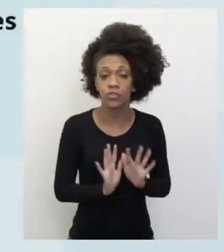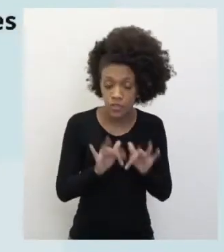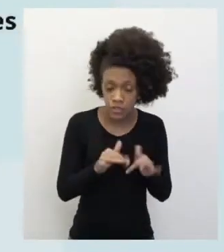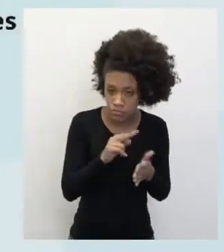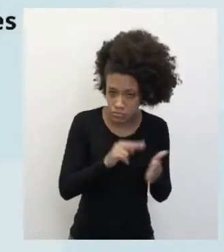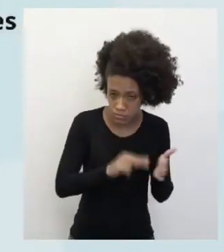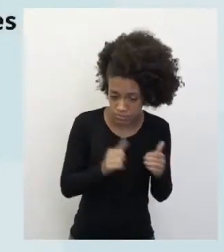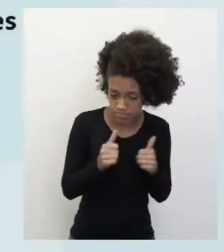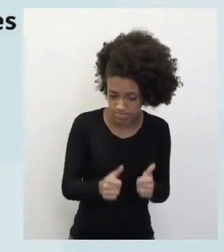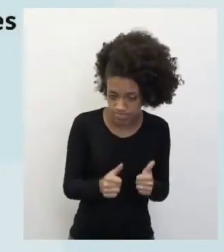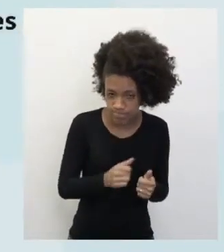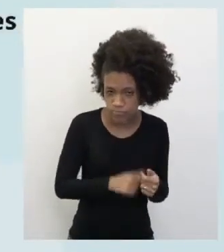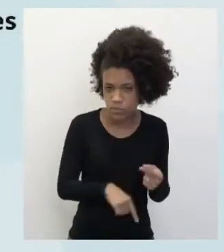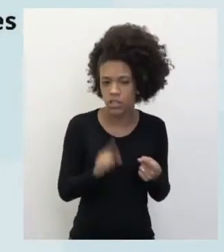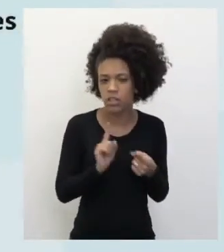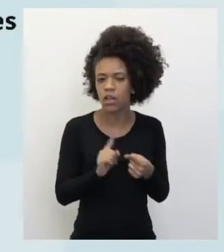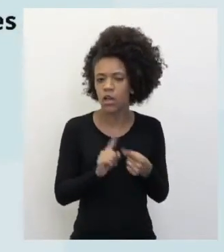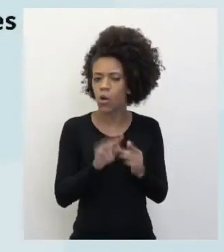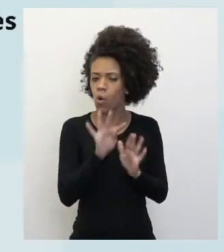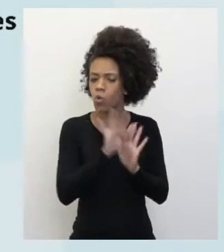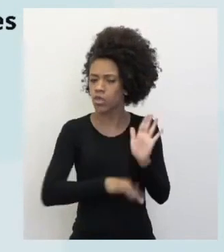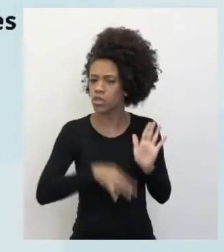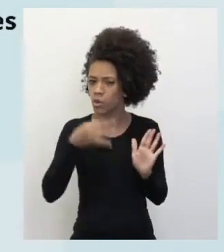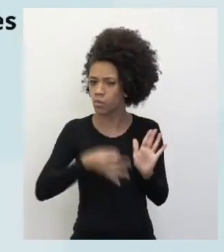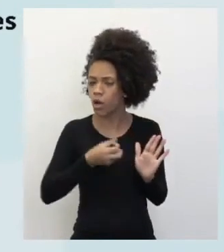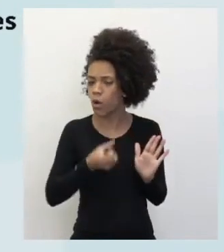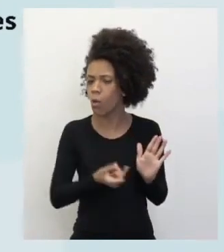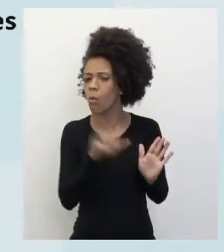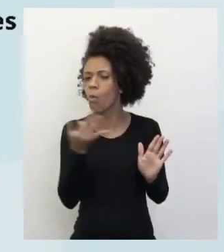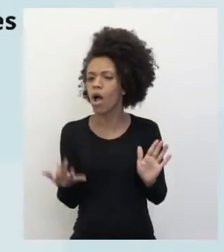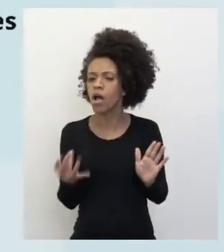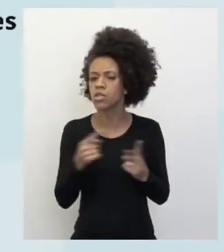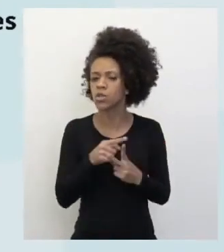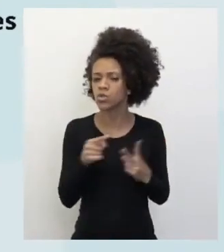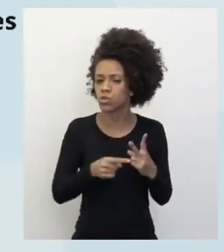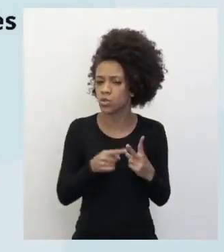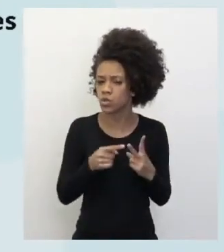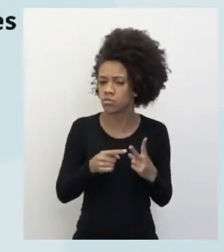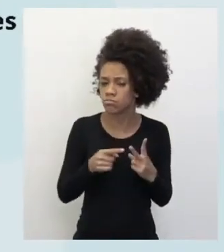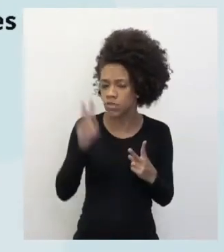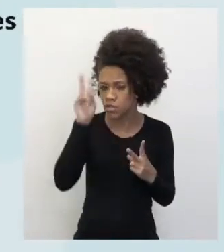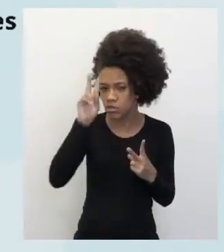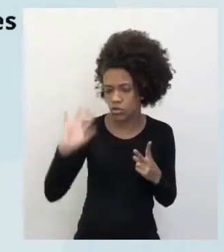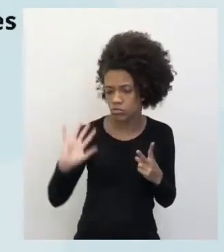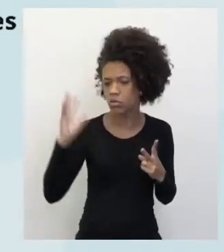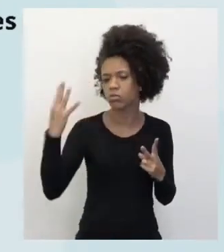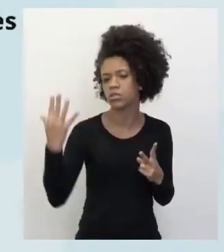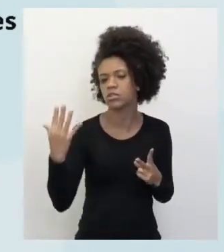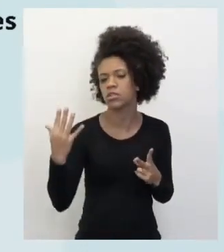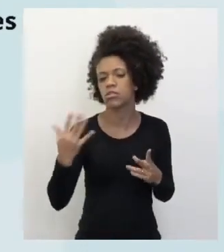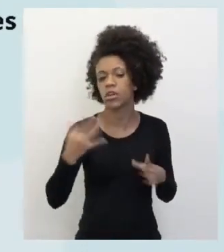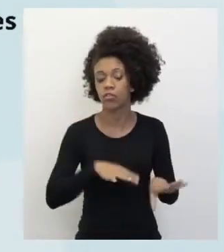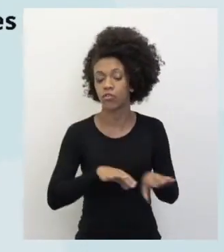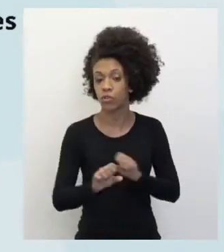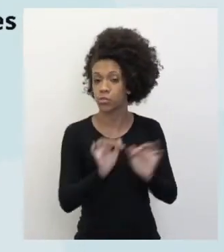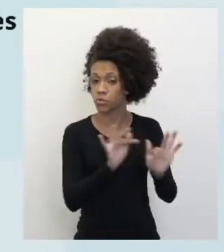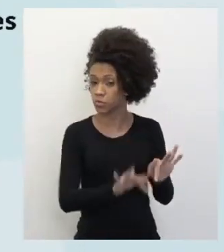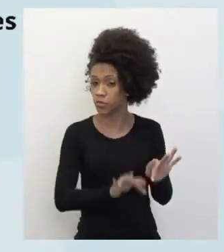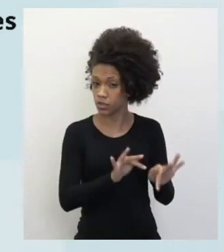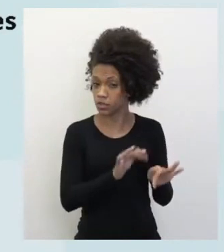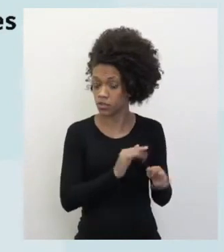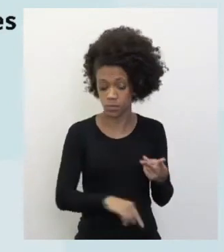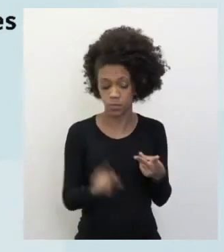no chat. Segundo o texto, quais foram os 2 fatores históricos que possibilitaram a formação do